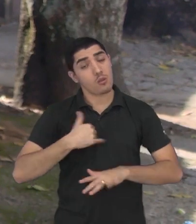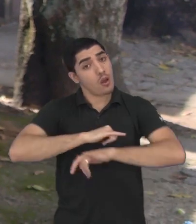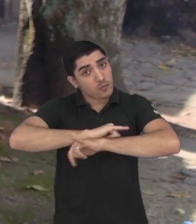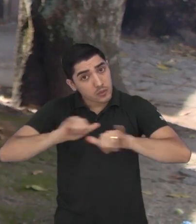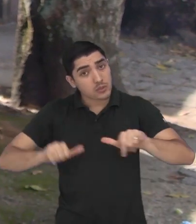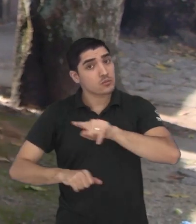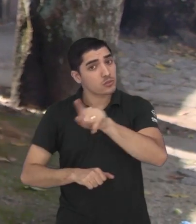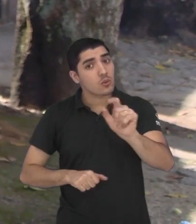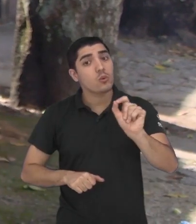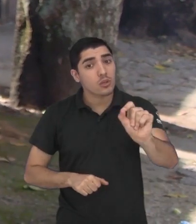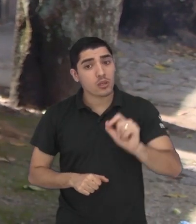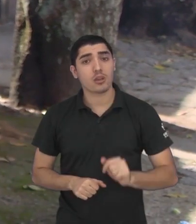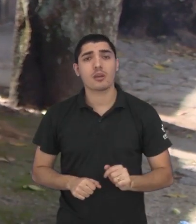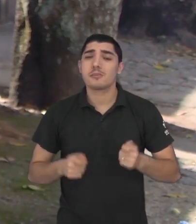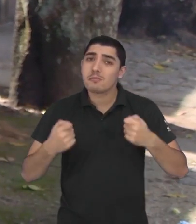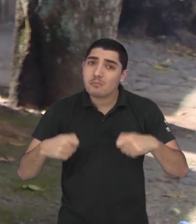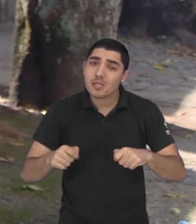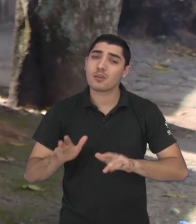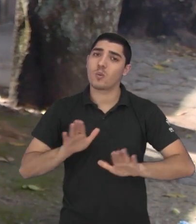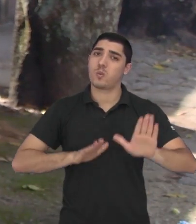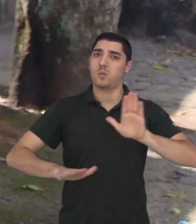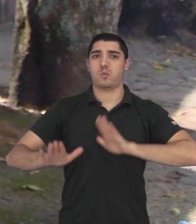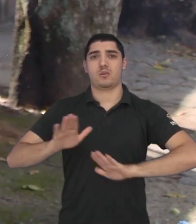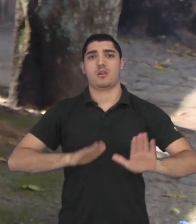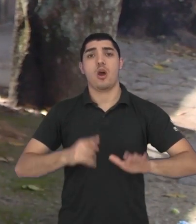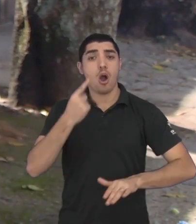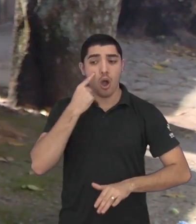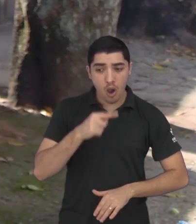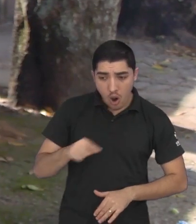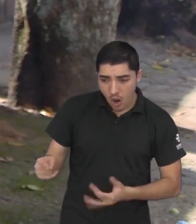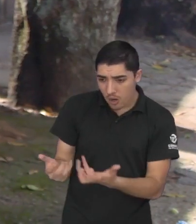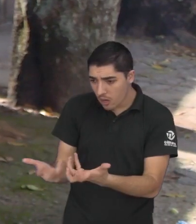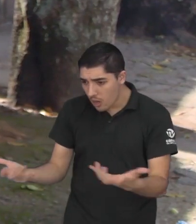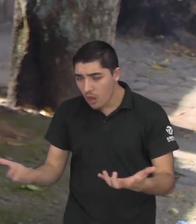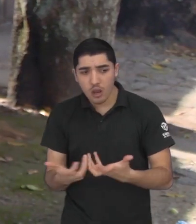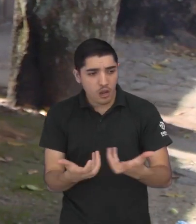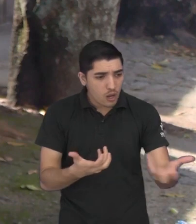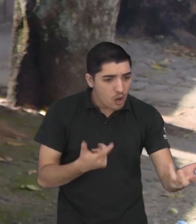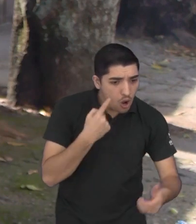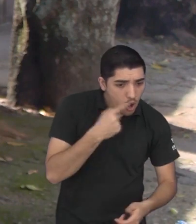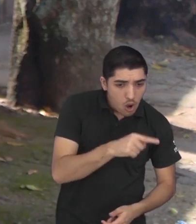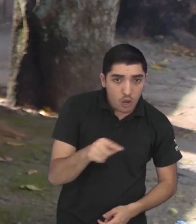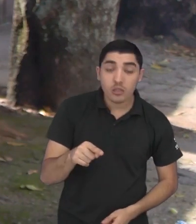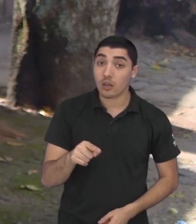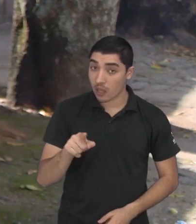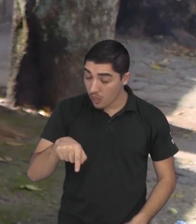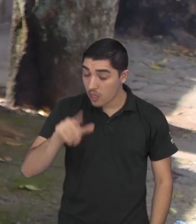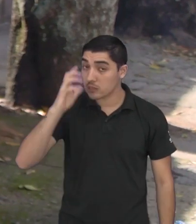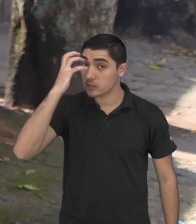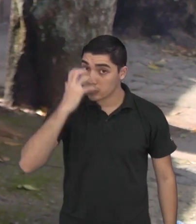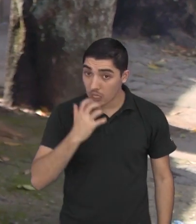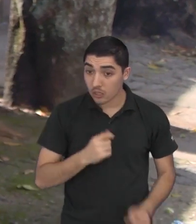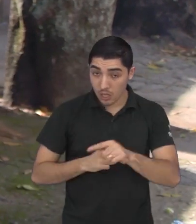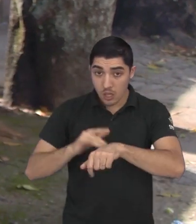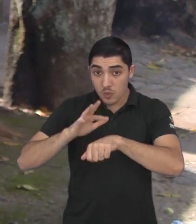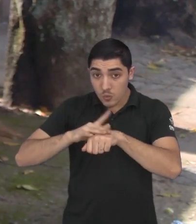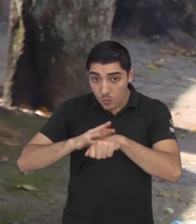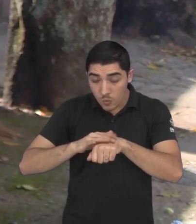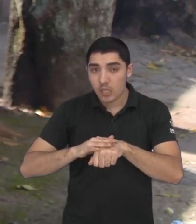conscientização do motorista ajuda muito, né, nesse índice, e também do próprio pedestre, né, que tem